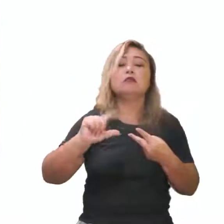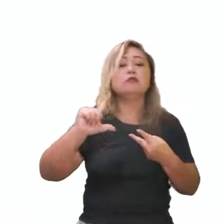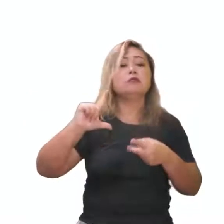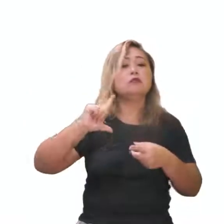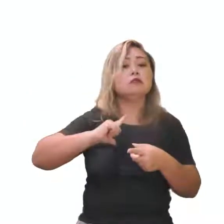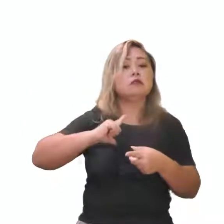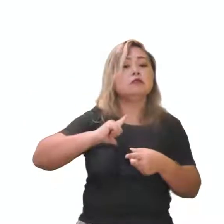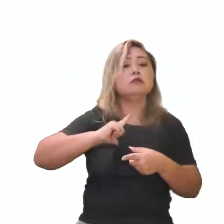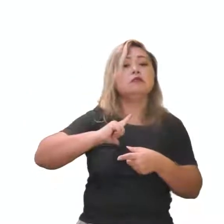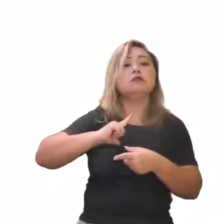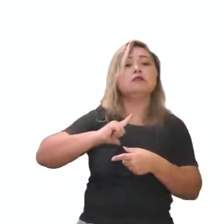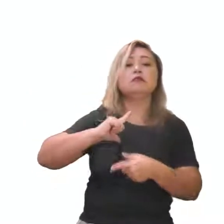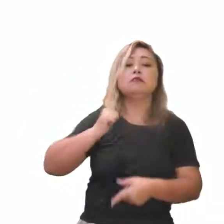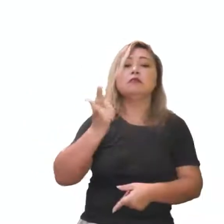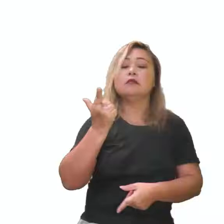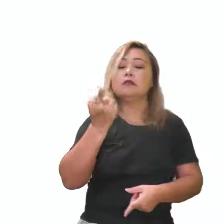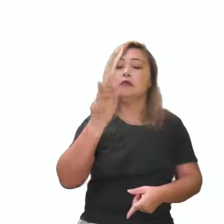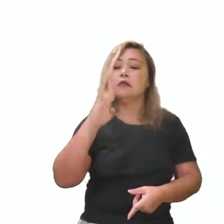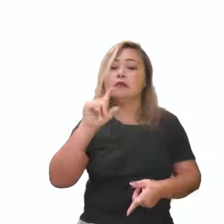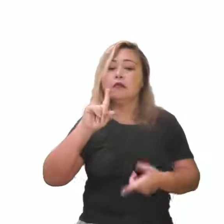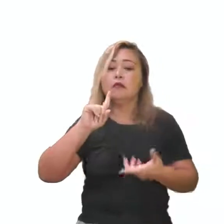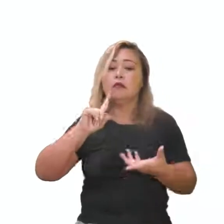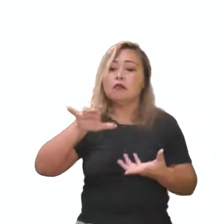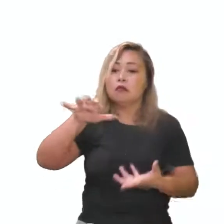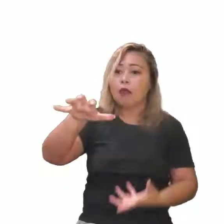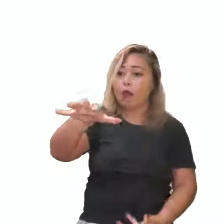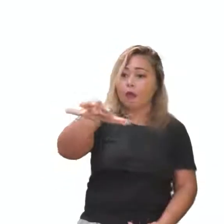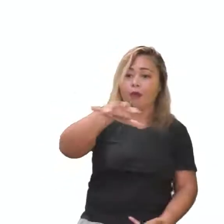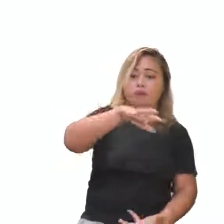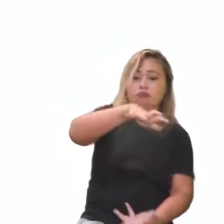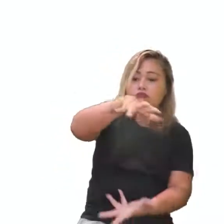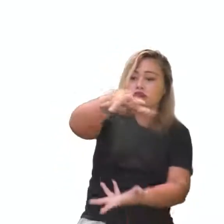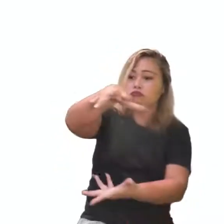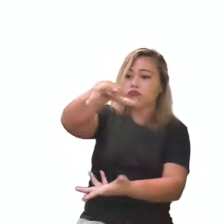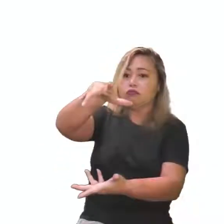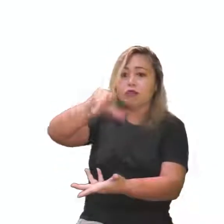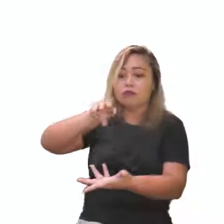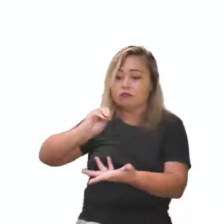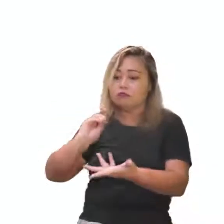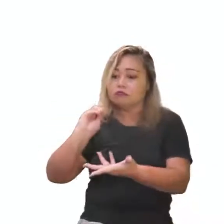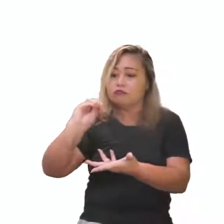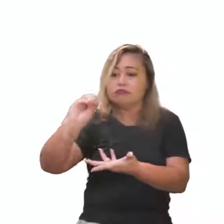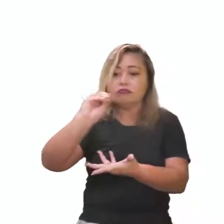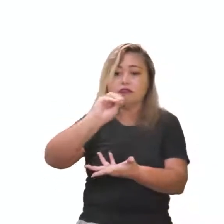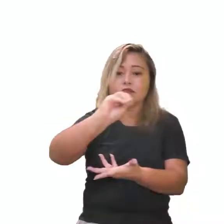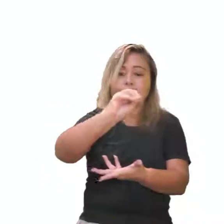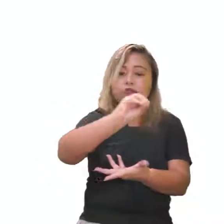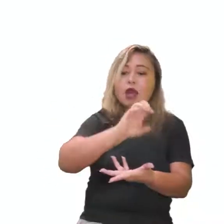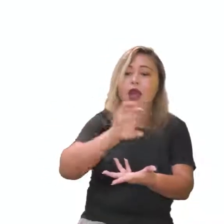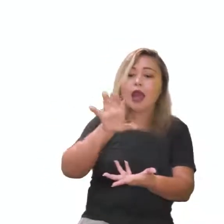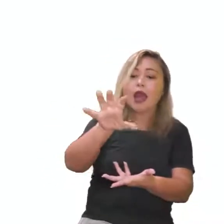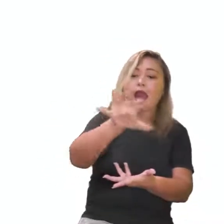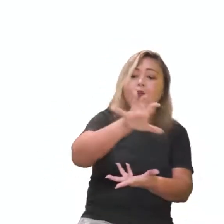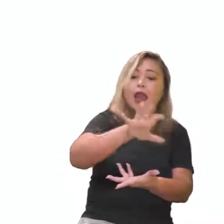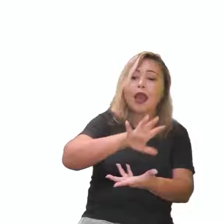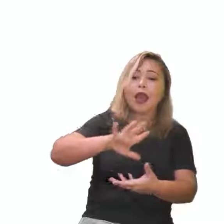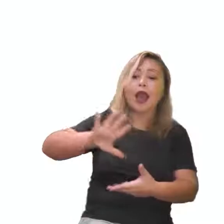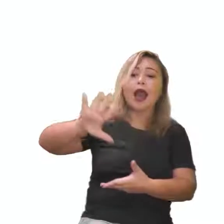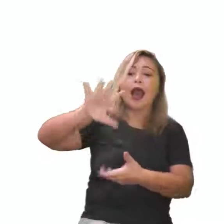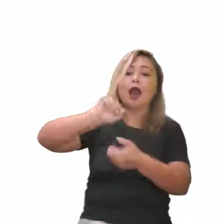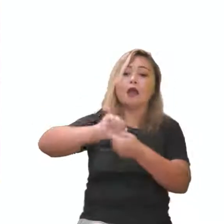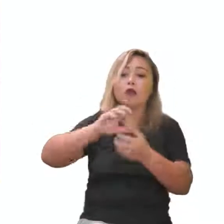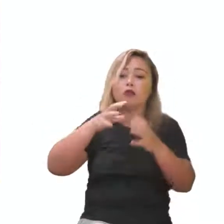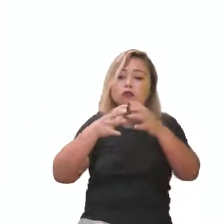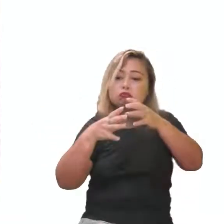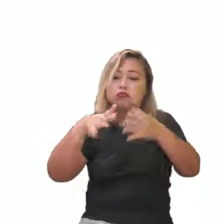Você tem a biogeografia, onde você vai ver, estudar a distribuição desses organismos em cada continente